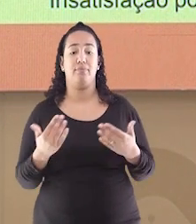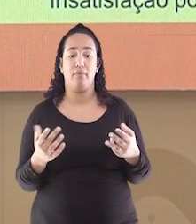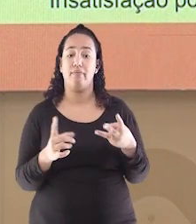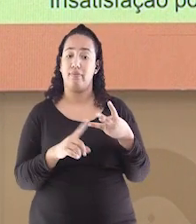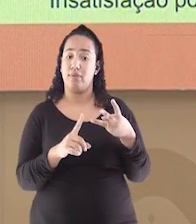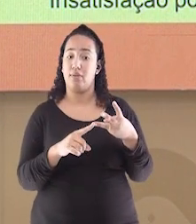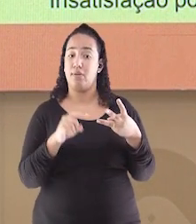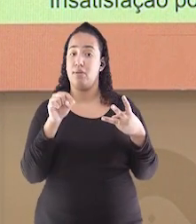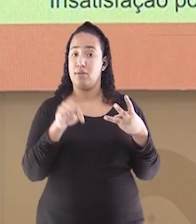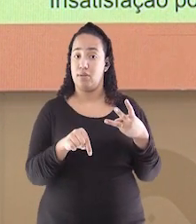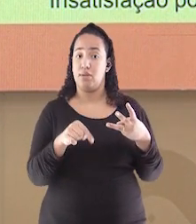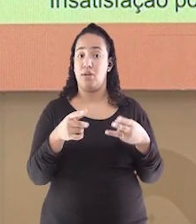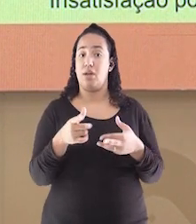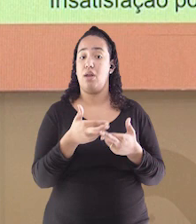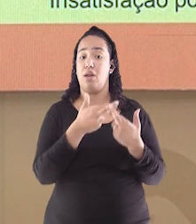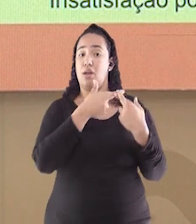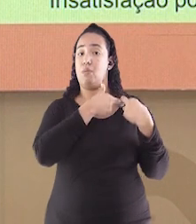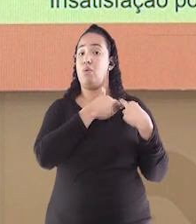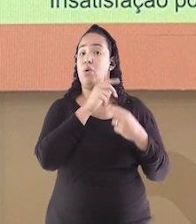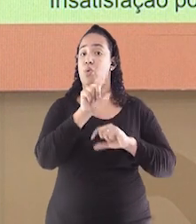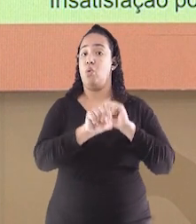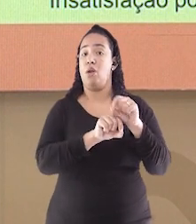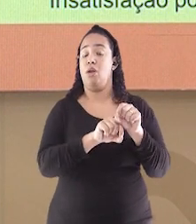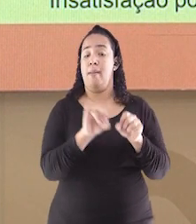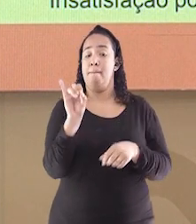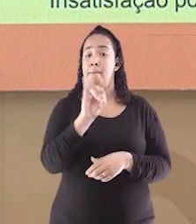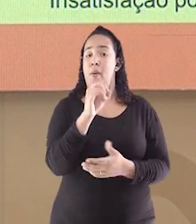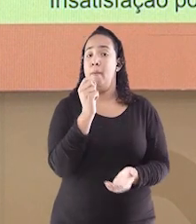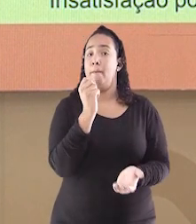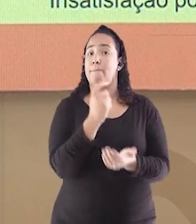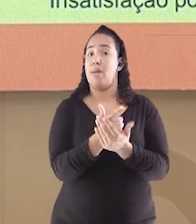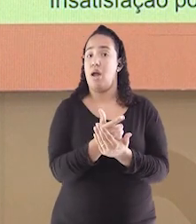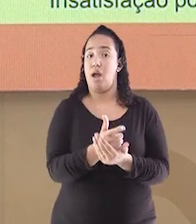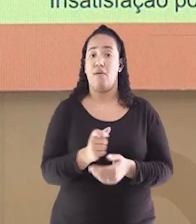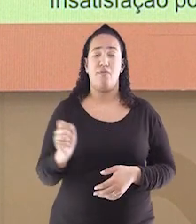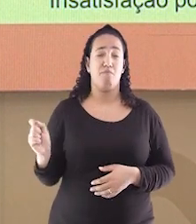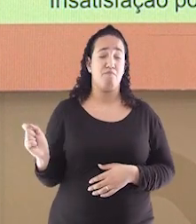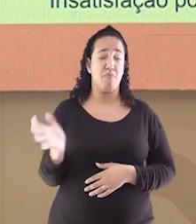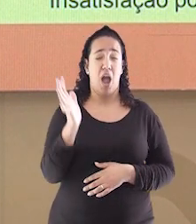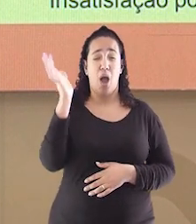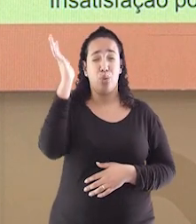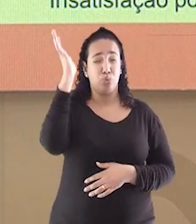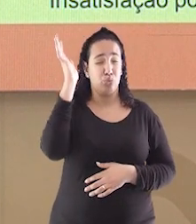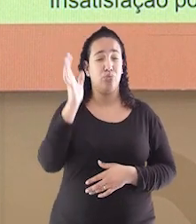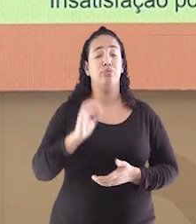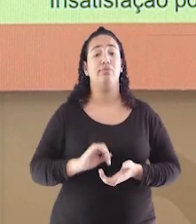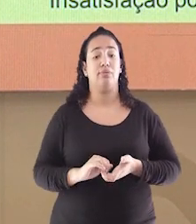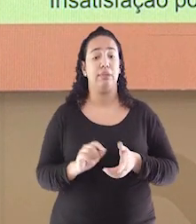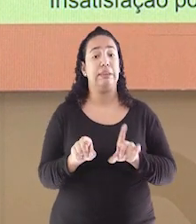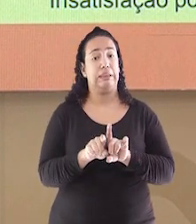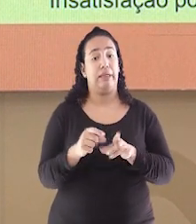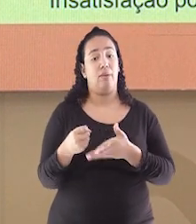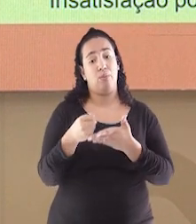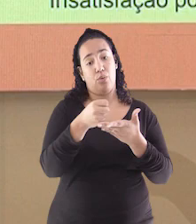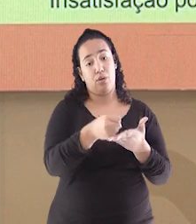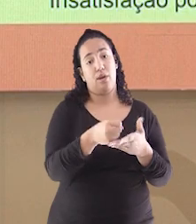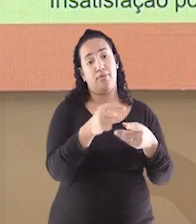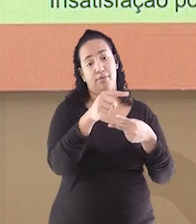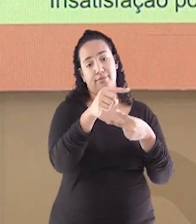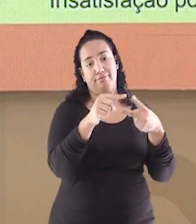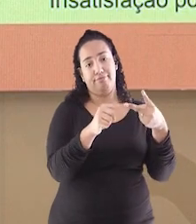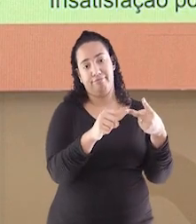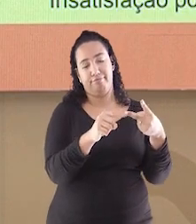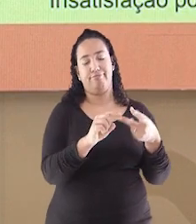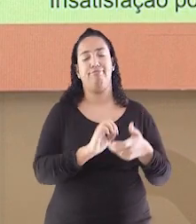estado, a massa, que eram responsáveis por pagar impostos altíssimos e que assim sustentavam o primeiro e